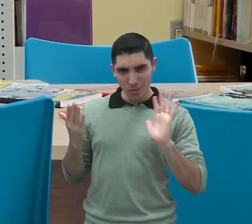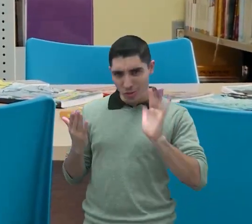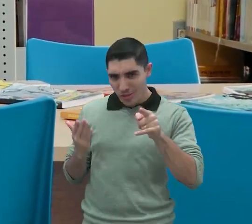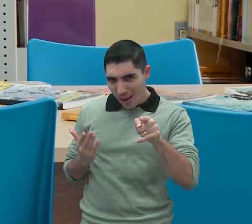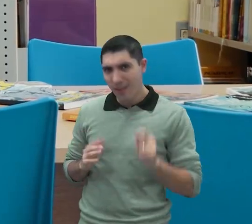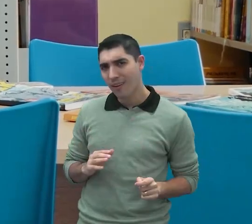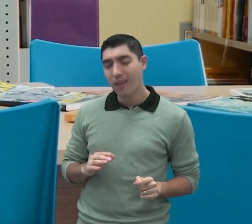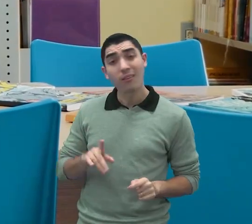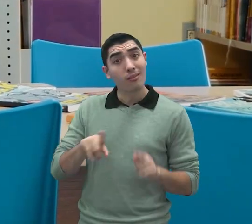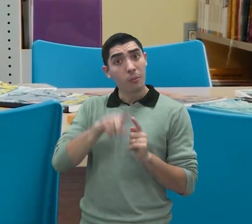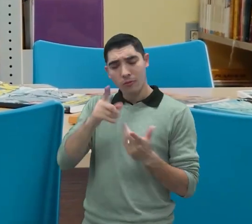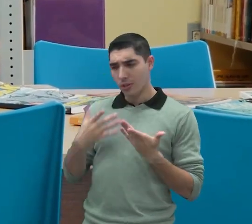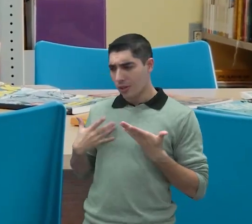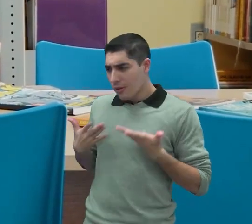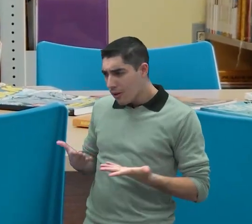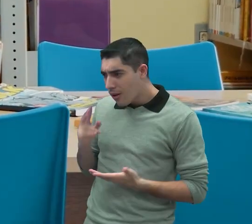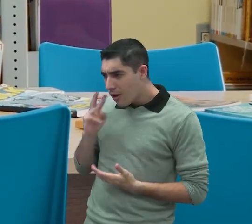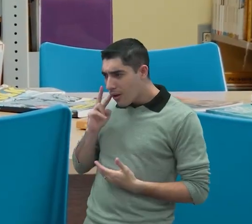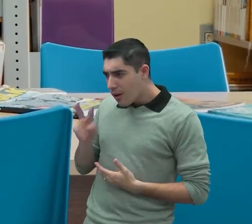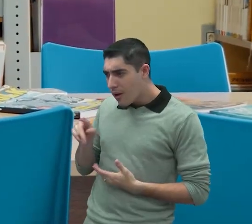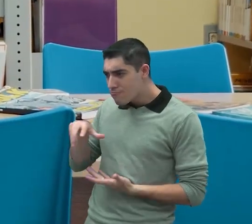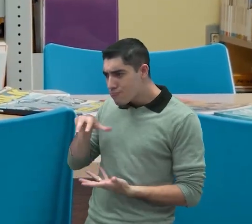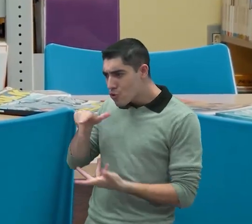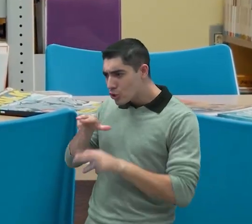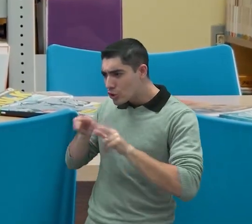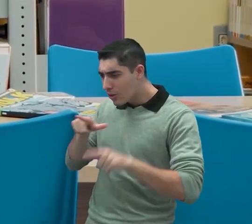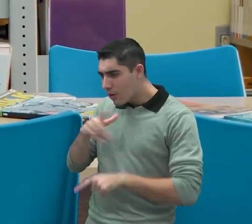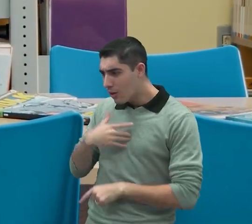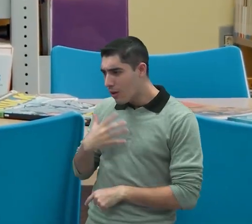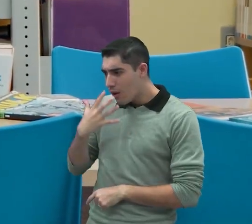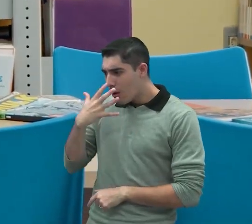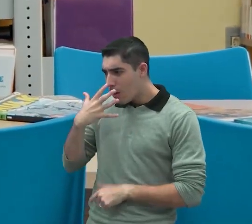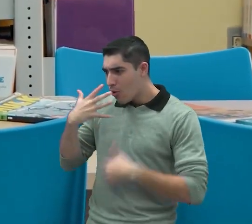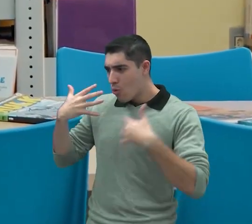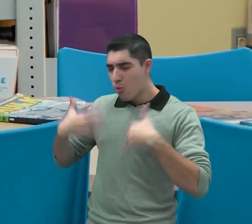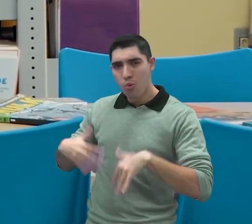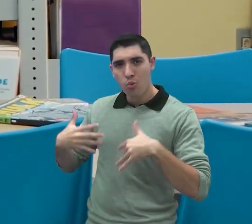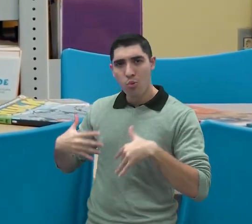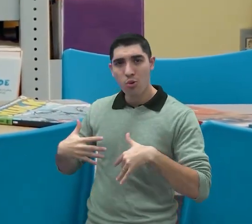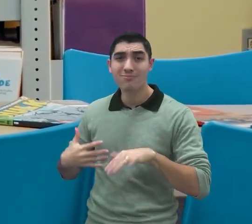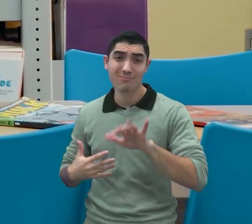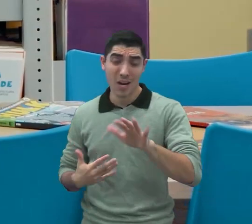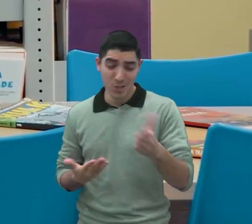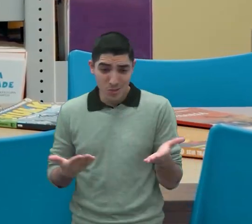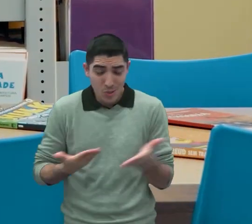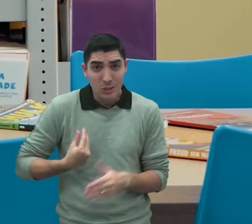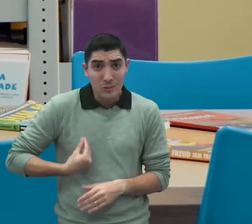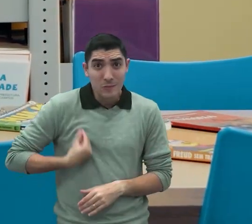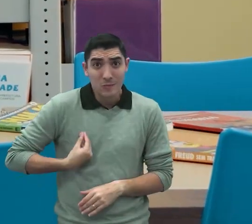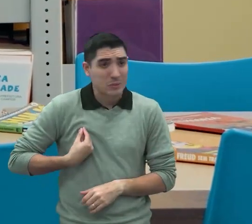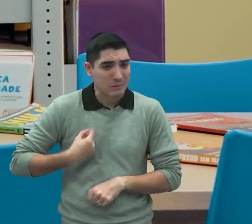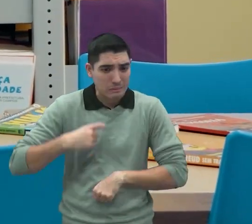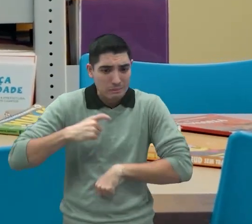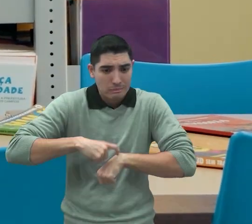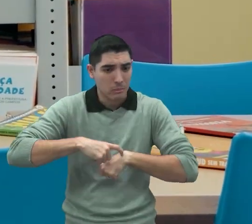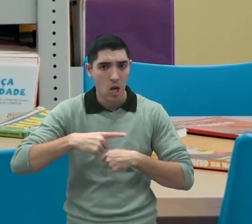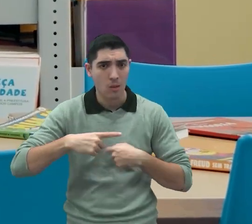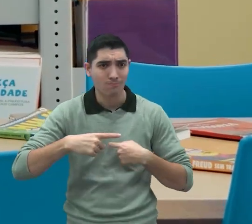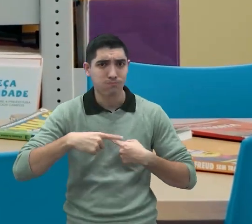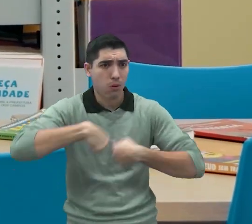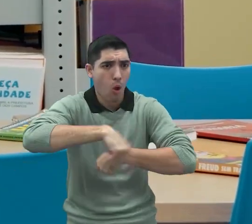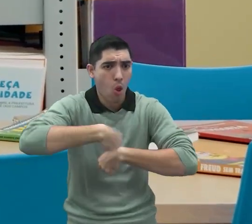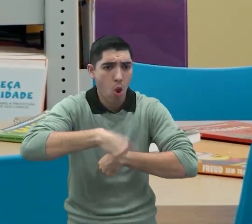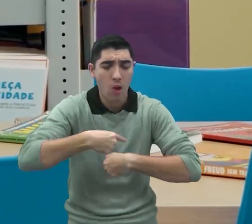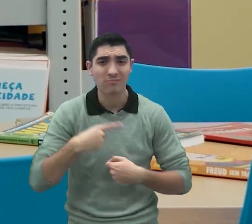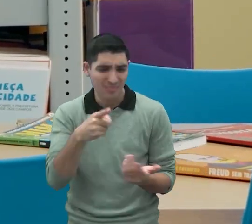desse desconhecido ficou encantado ali com o que estava vendo à sua volta? Pela correria que a gente vive hoje, eu imagino que isso